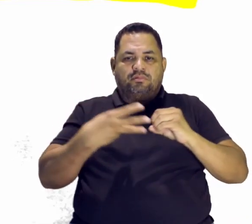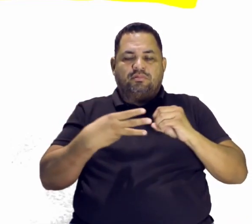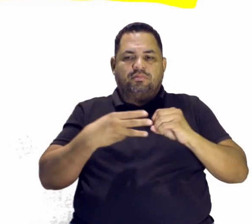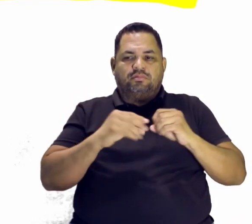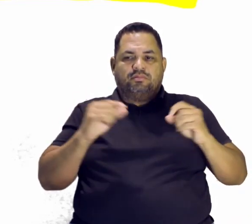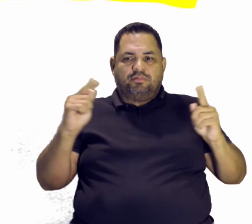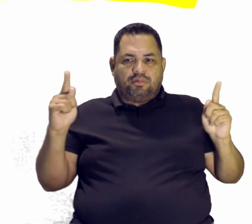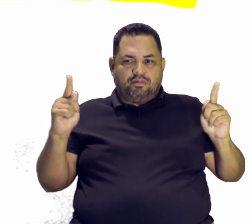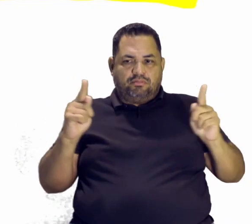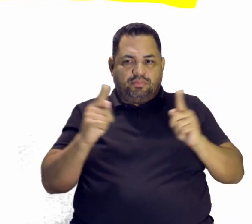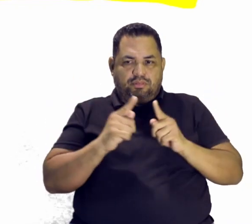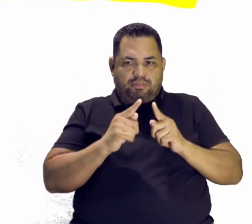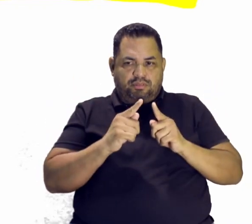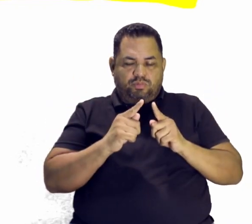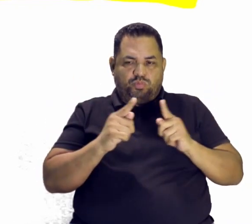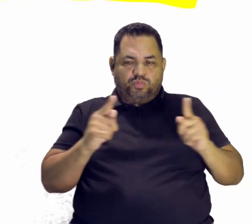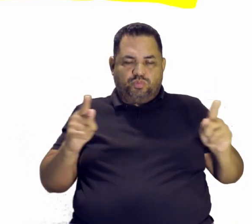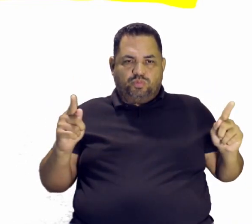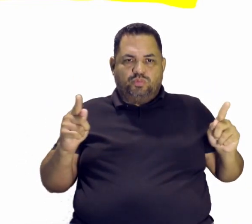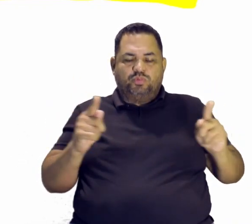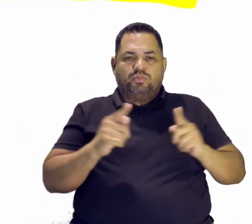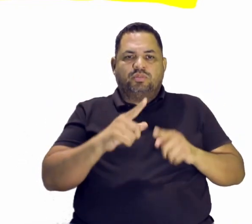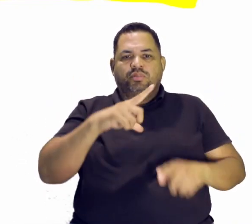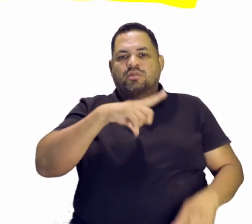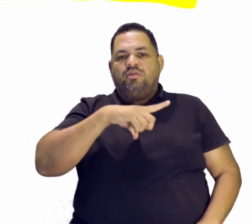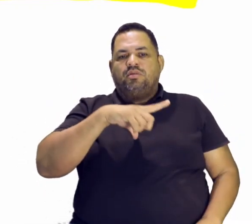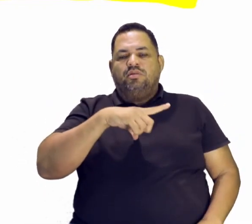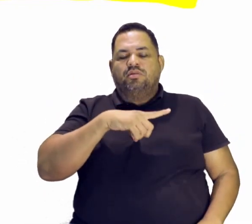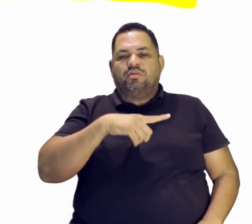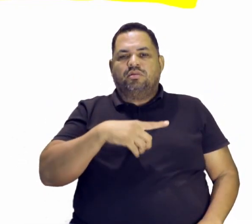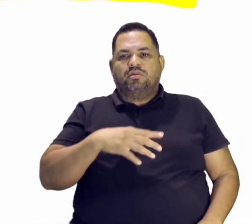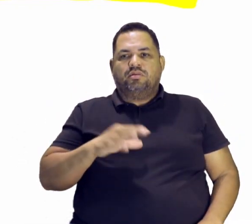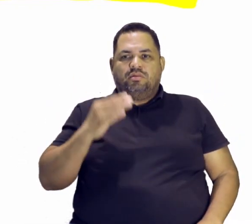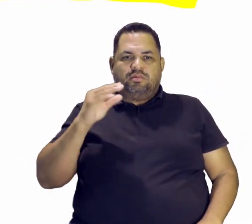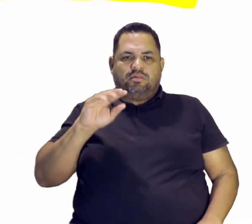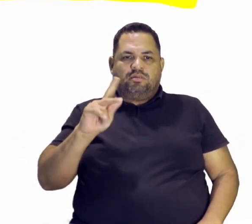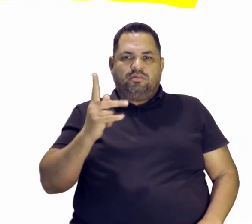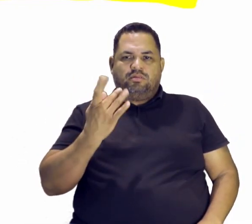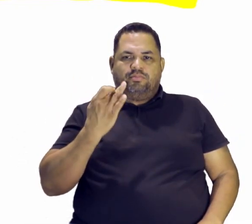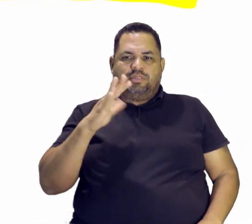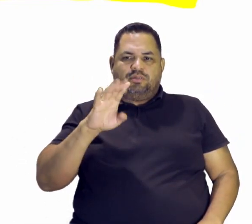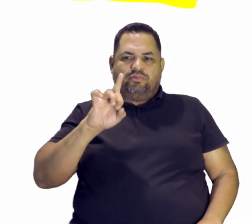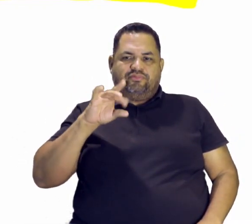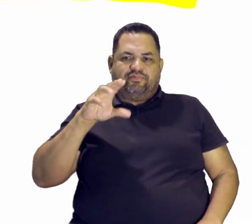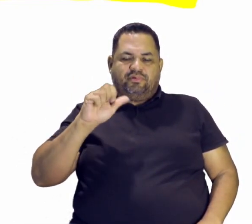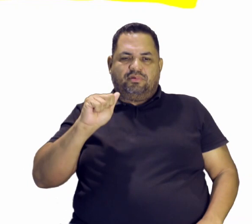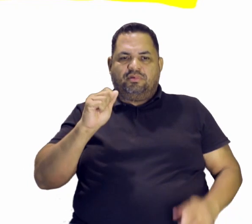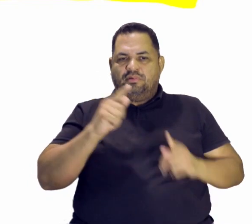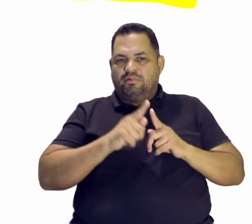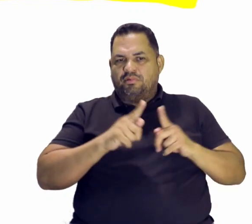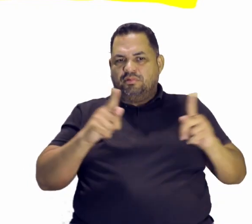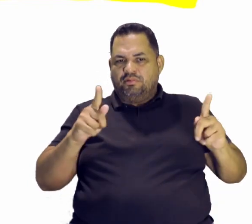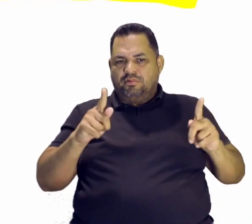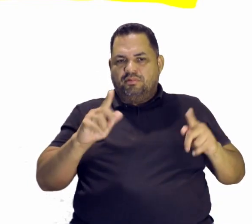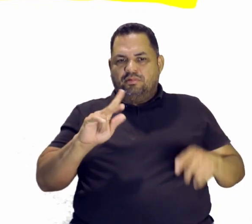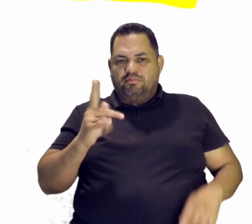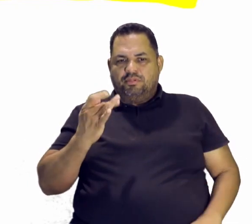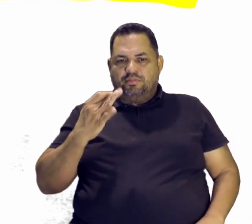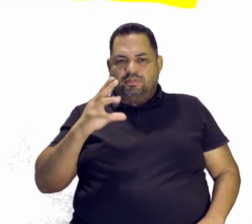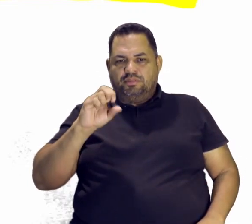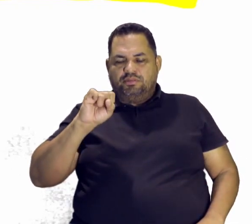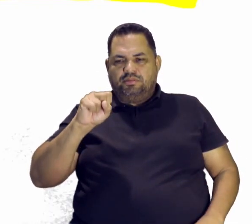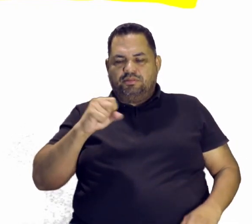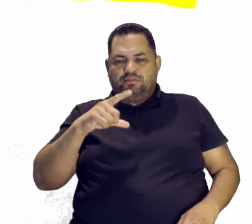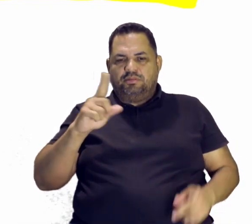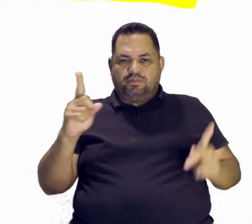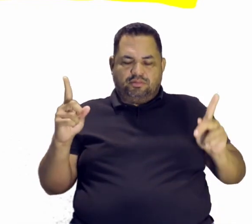diminuir o seu tamanho aí, tá? Então nós temos a hipertrofia, tá? Com esse aumento, e nós temos a hiperplasia aí com essa